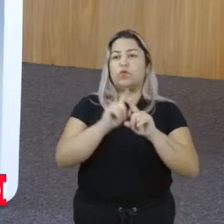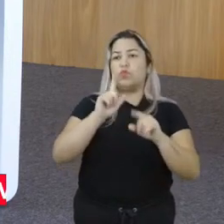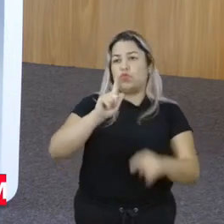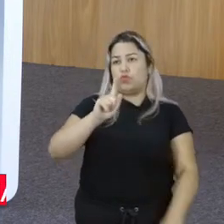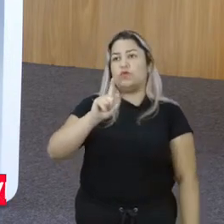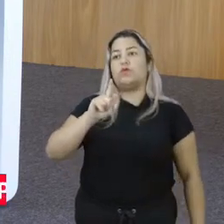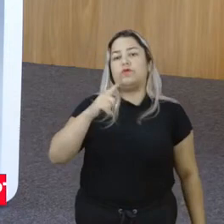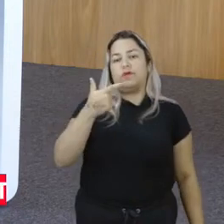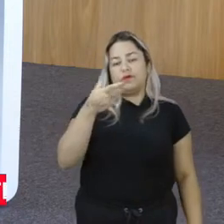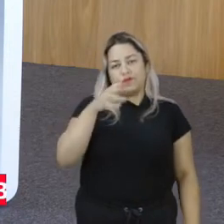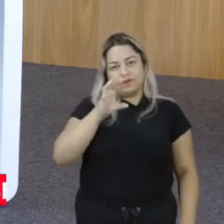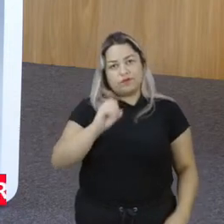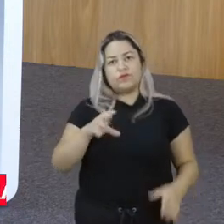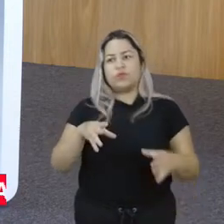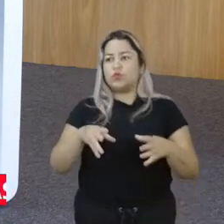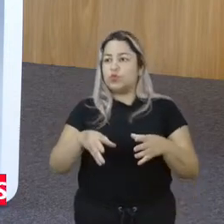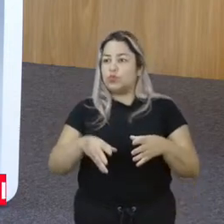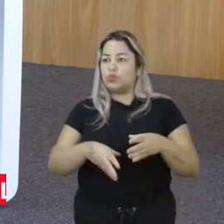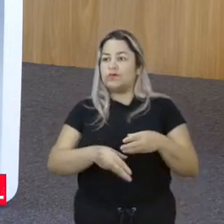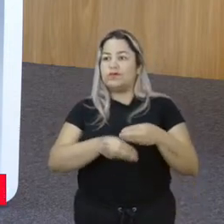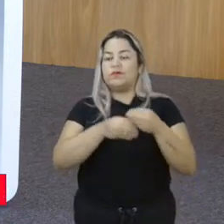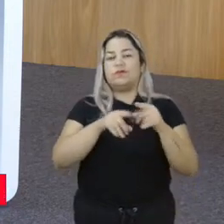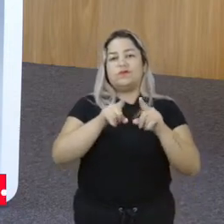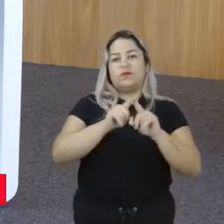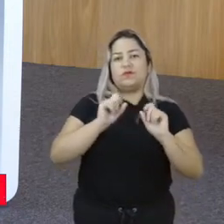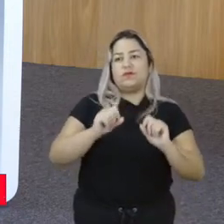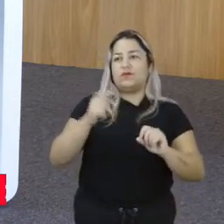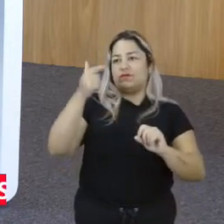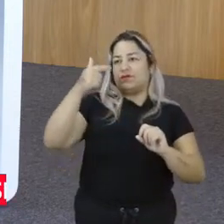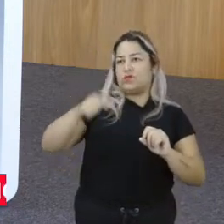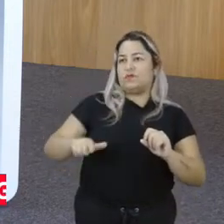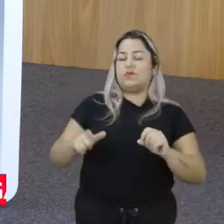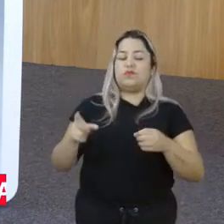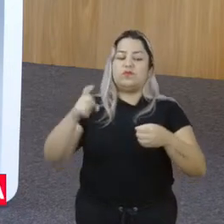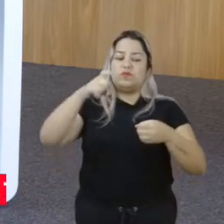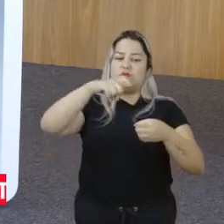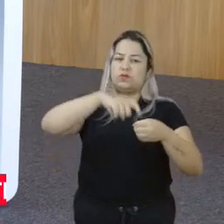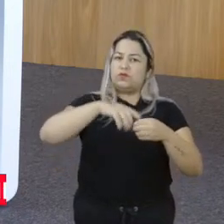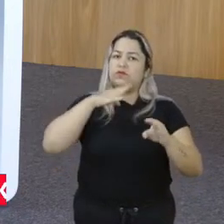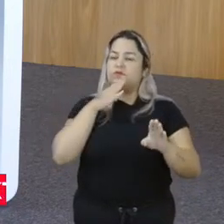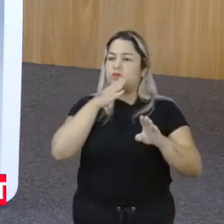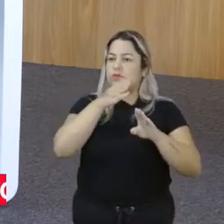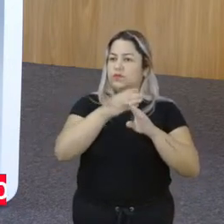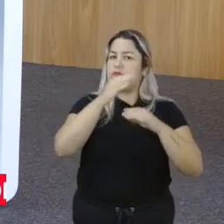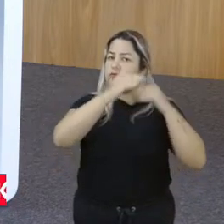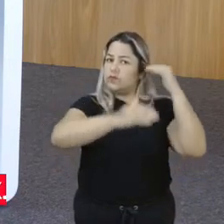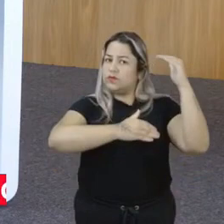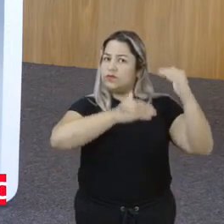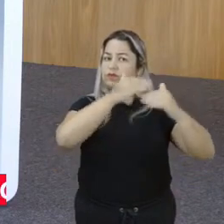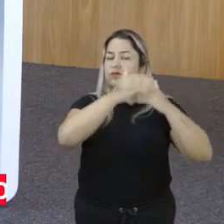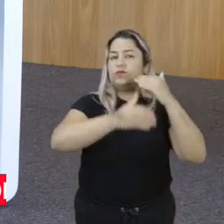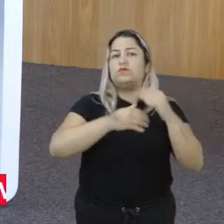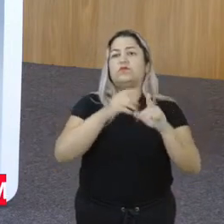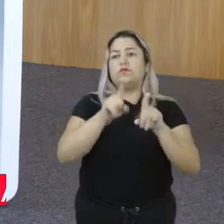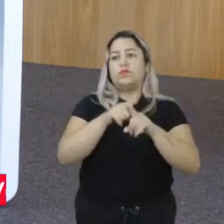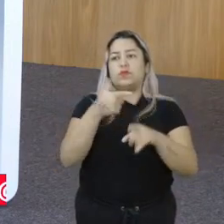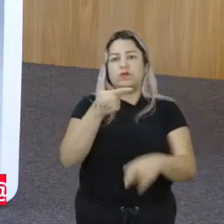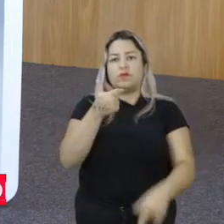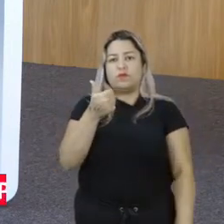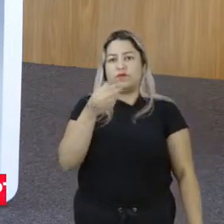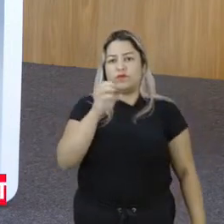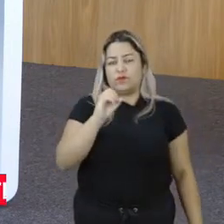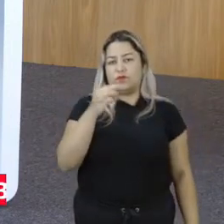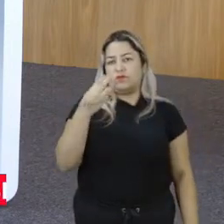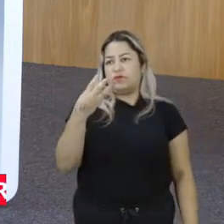G20 possa se somar com outros organismos internacionais para que possa retomar os objetivos do desenvolvimento sustentável